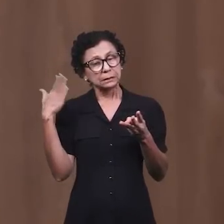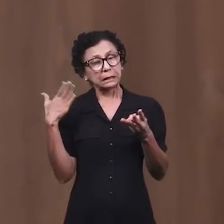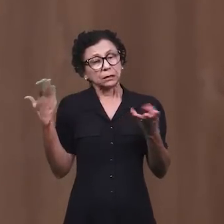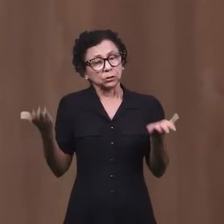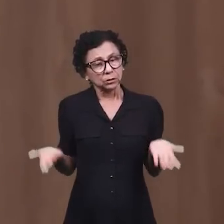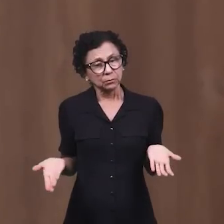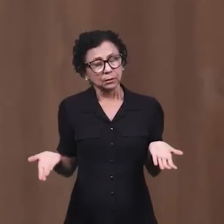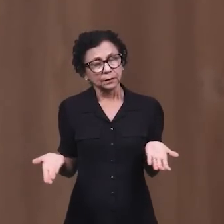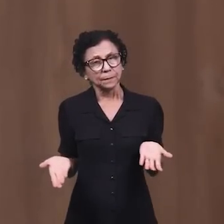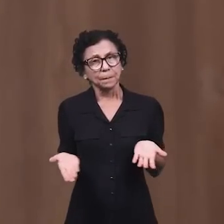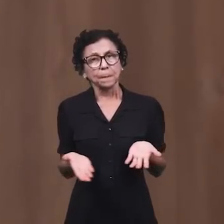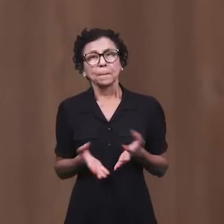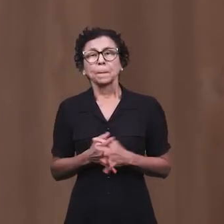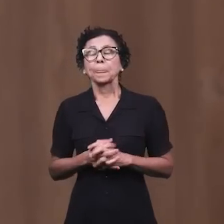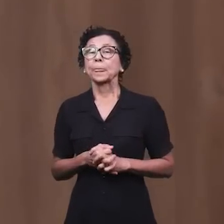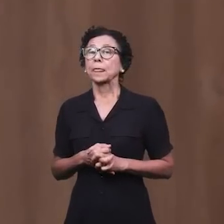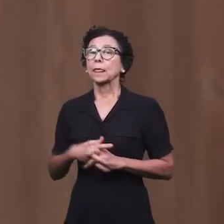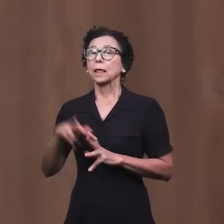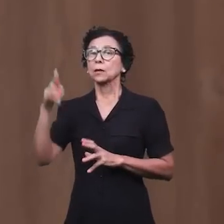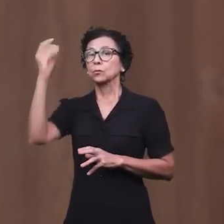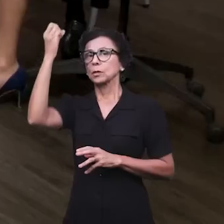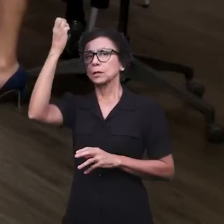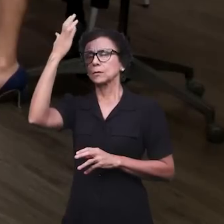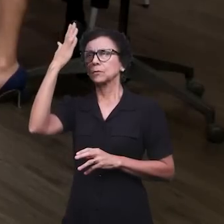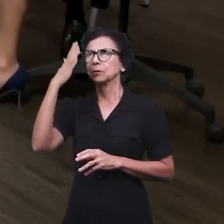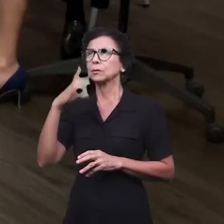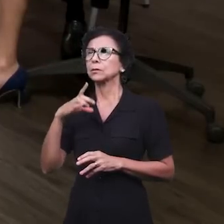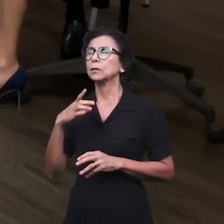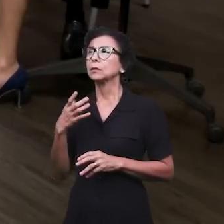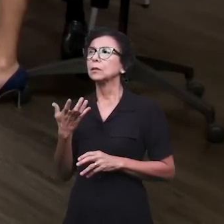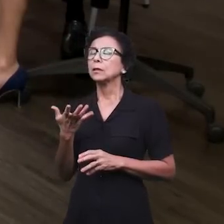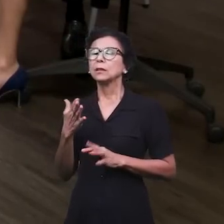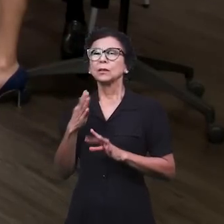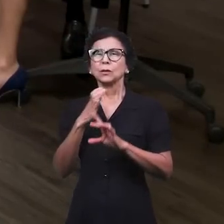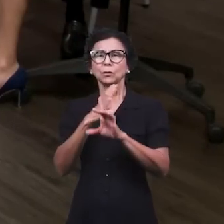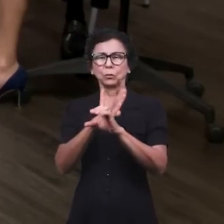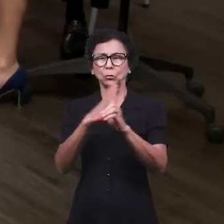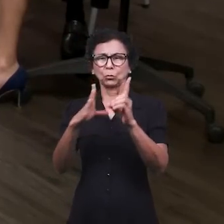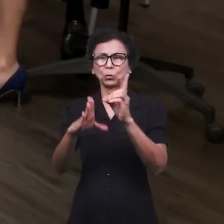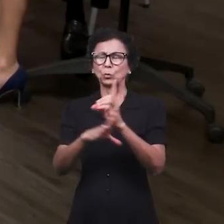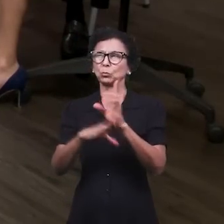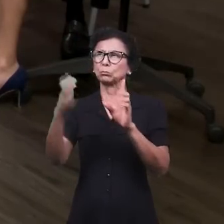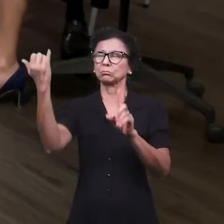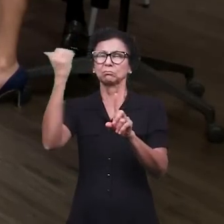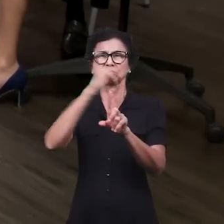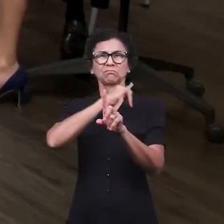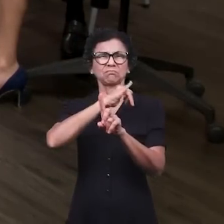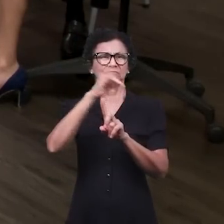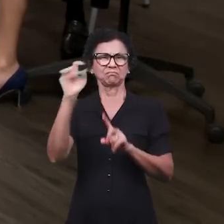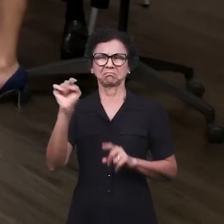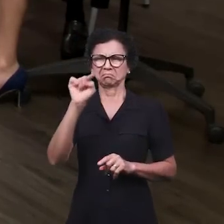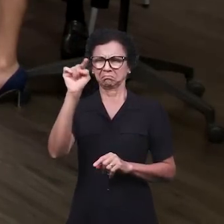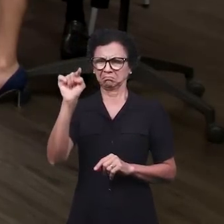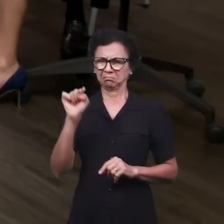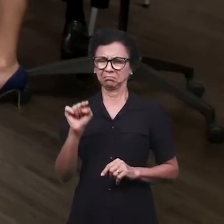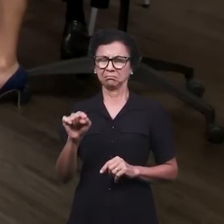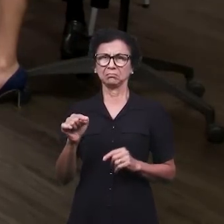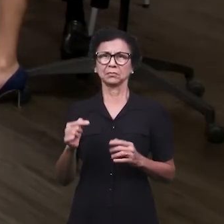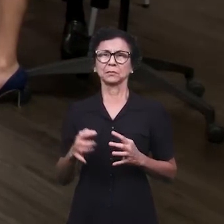deu uma revelação dizendo o seguinte, eu quero um culto profético. Mas culto profético? Como é que é isso, culto